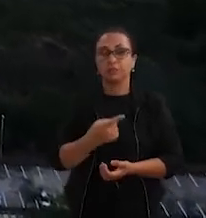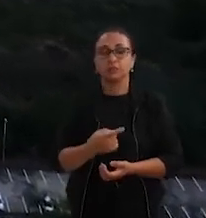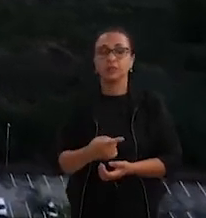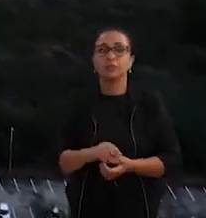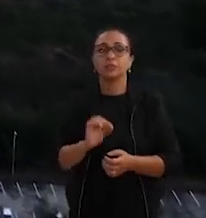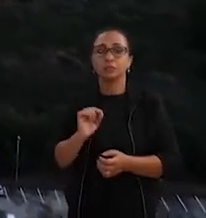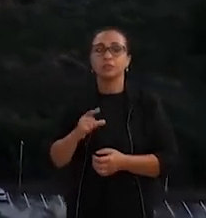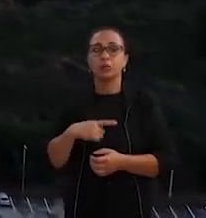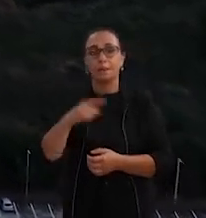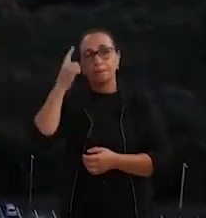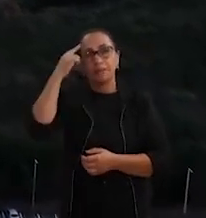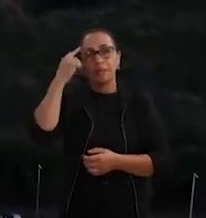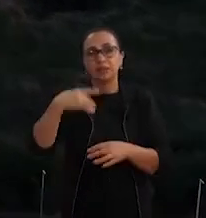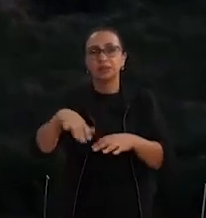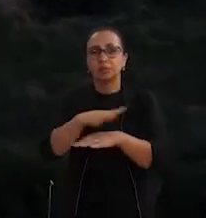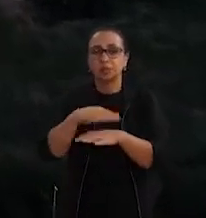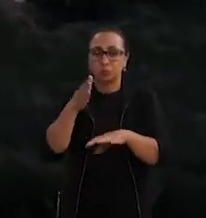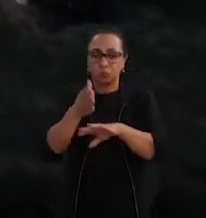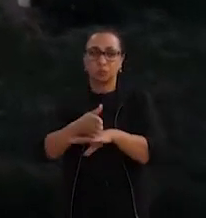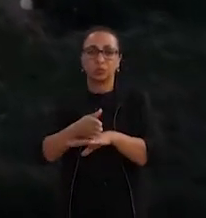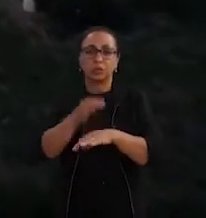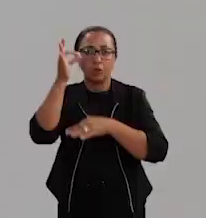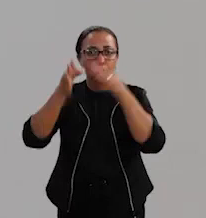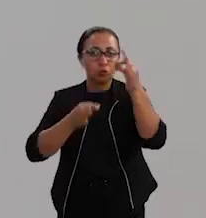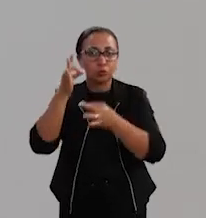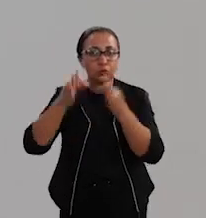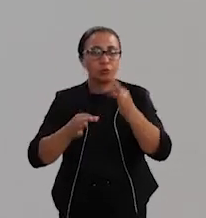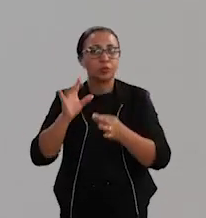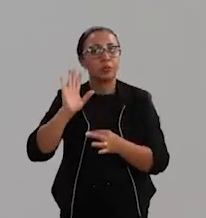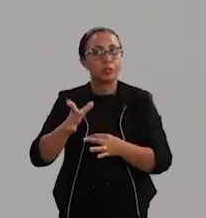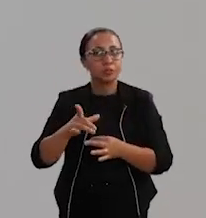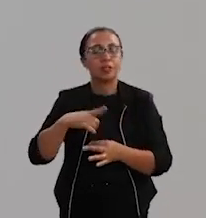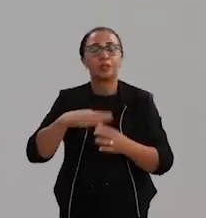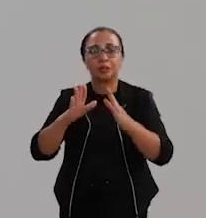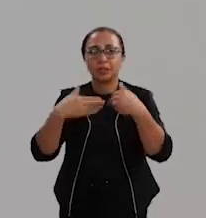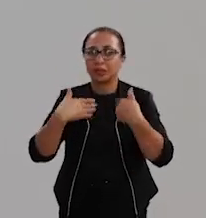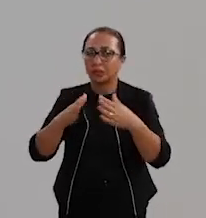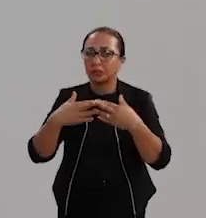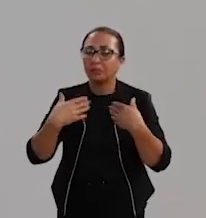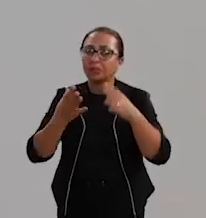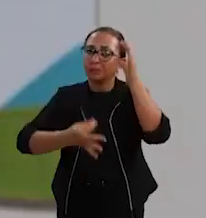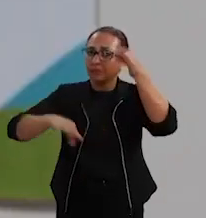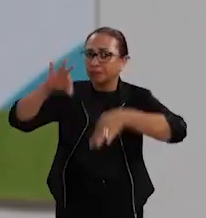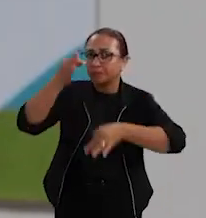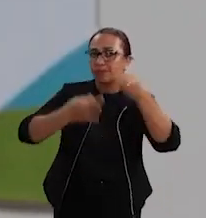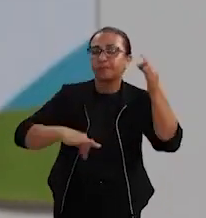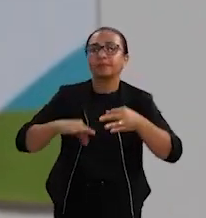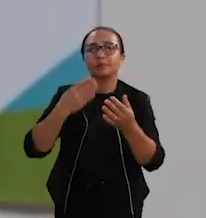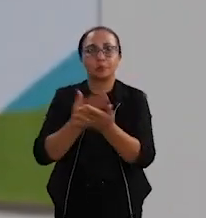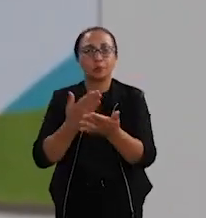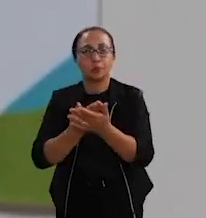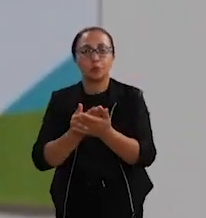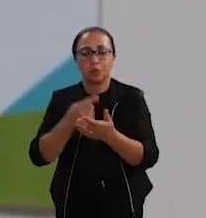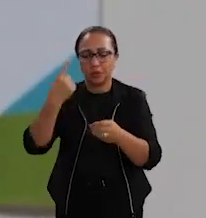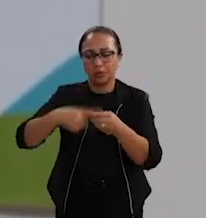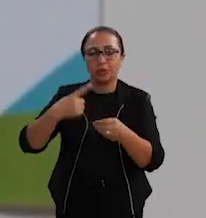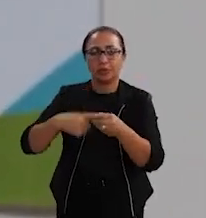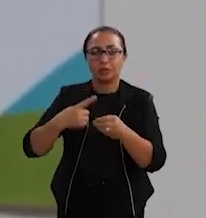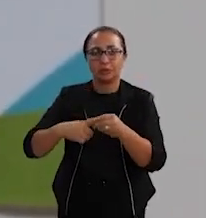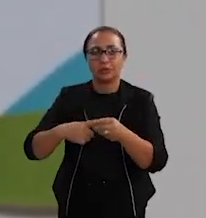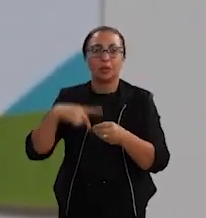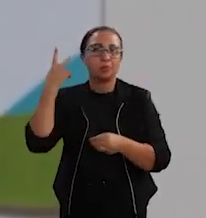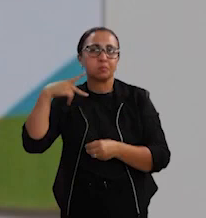Essa ideia de pensar sobre o acesso à justiça já era uma demanda do Laboratório de Estudos